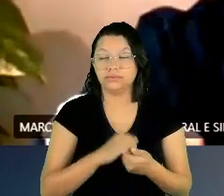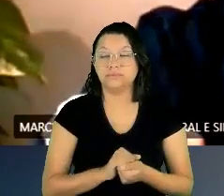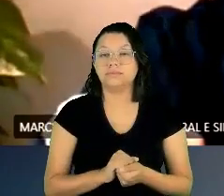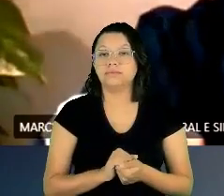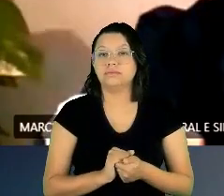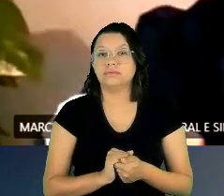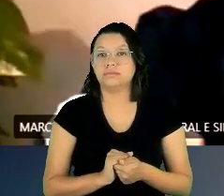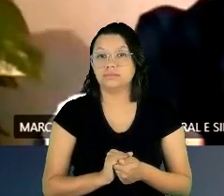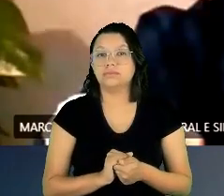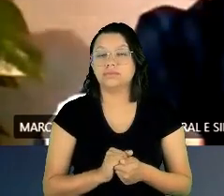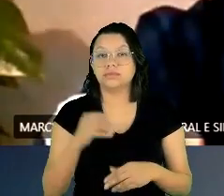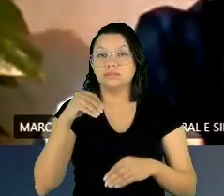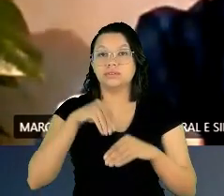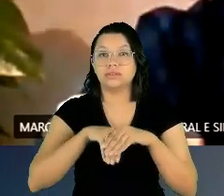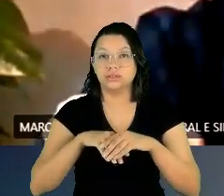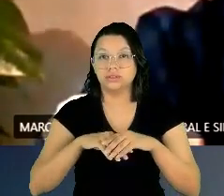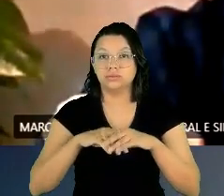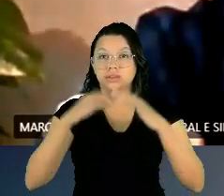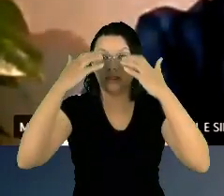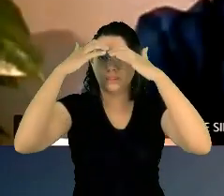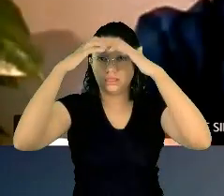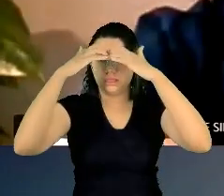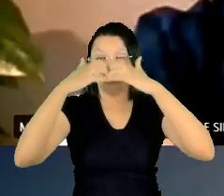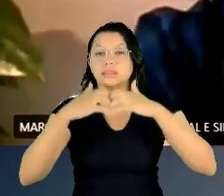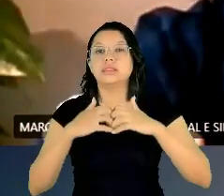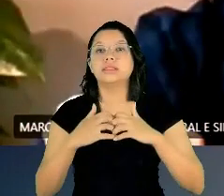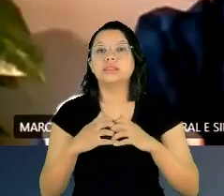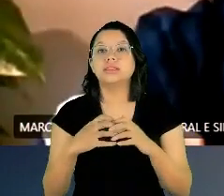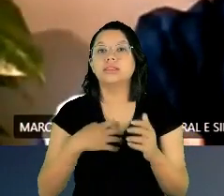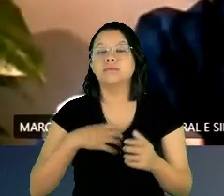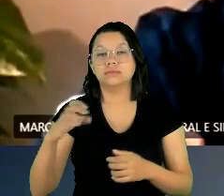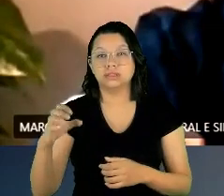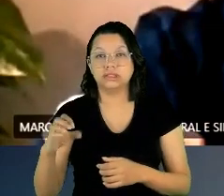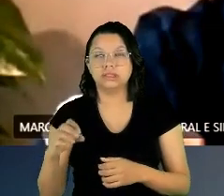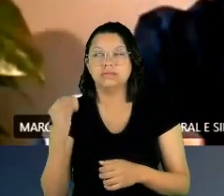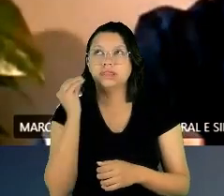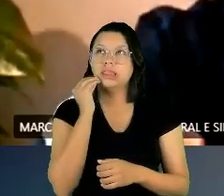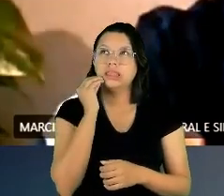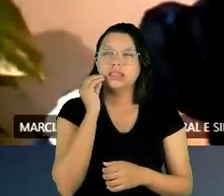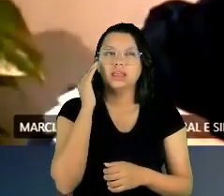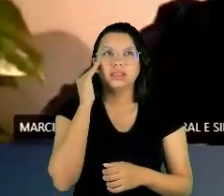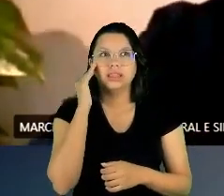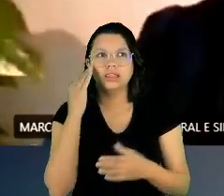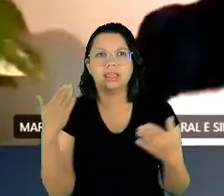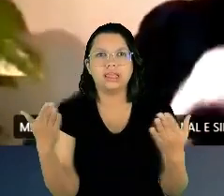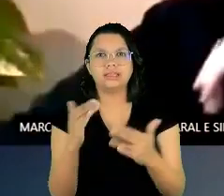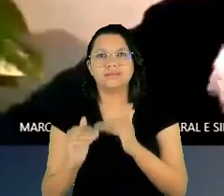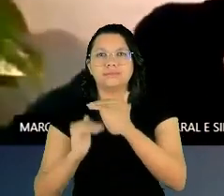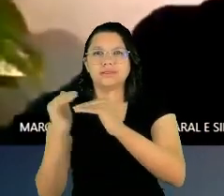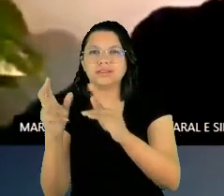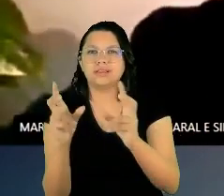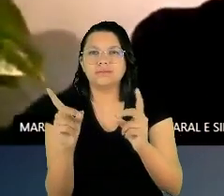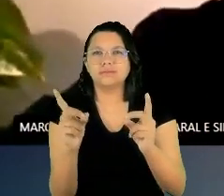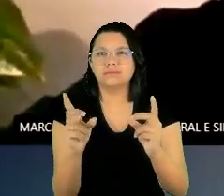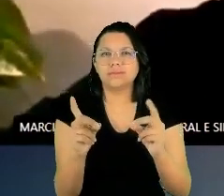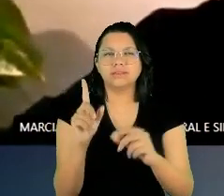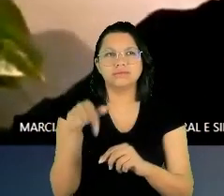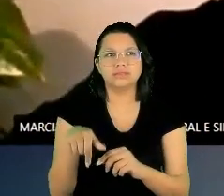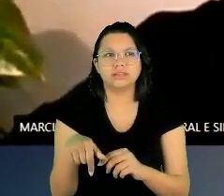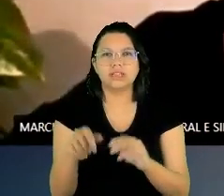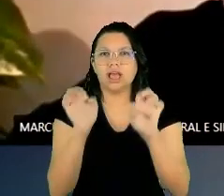rápidas, mais efetivas. E da neurociência, estava se tentando entender esse processo automático, que